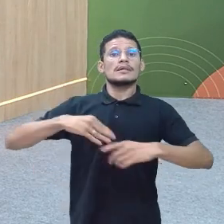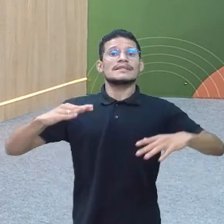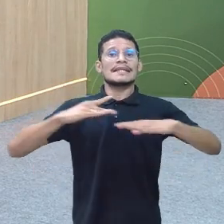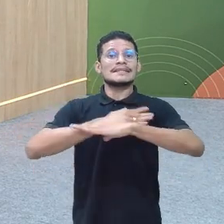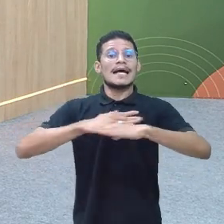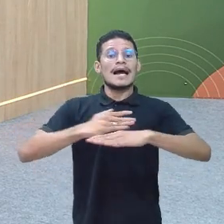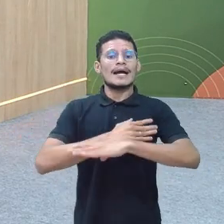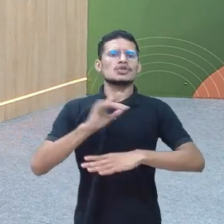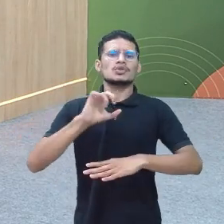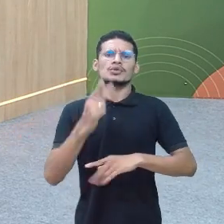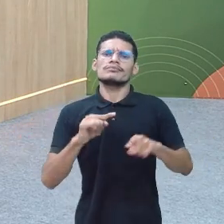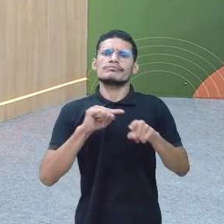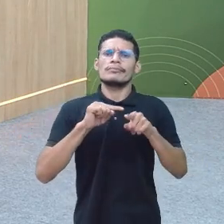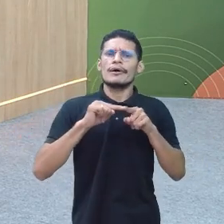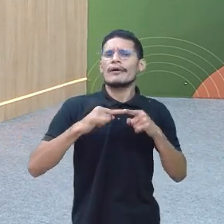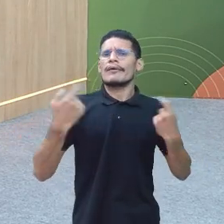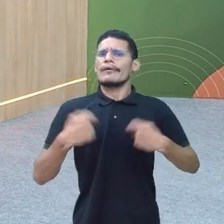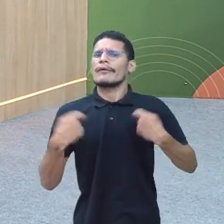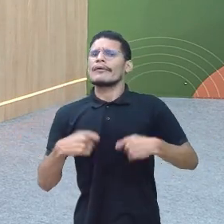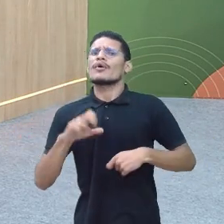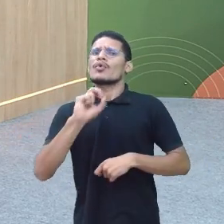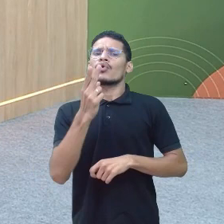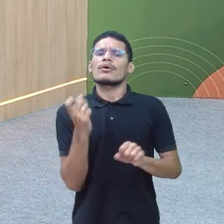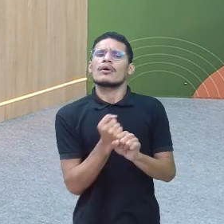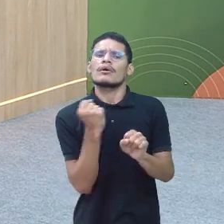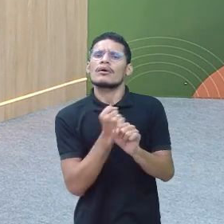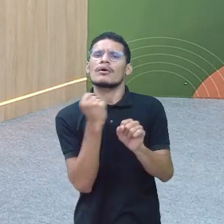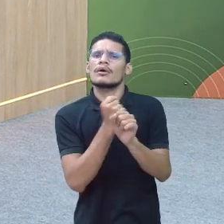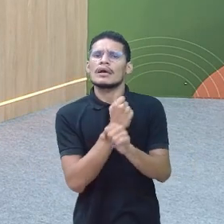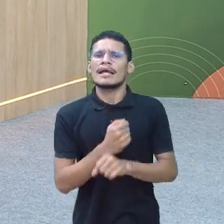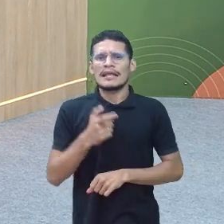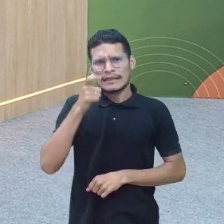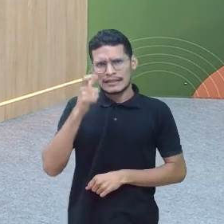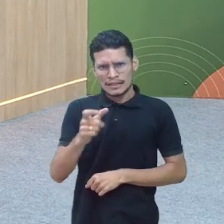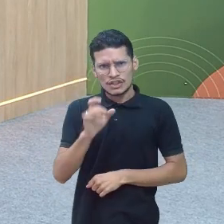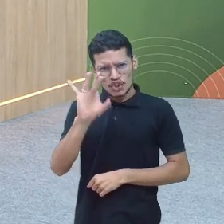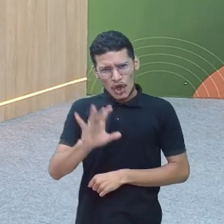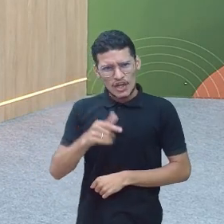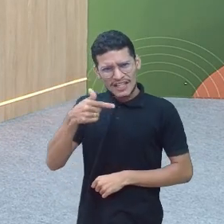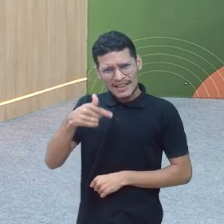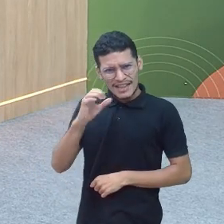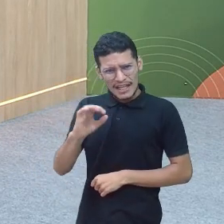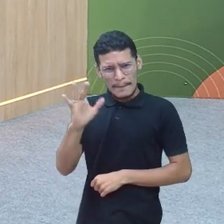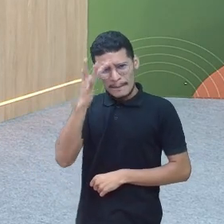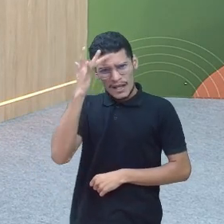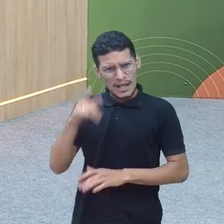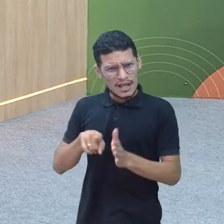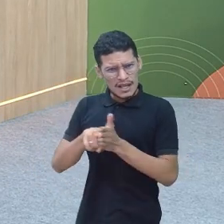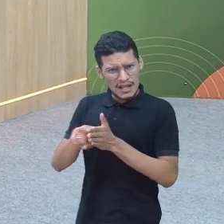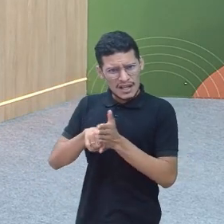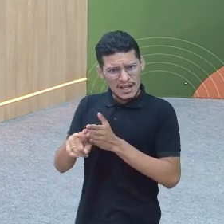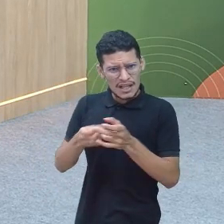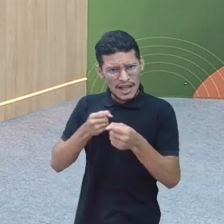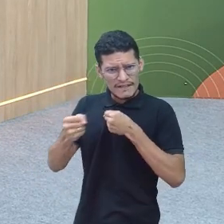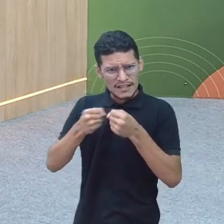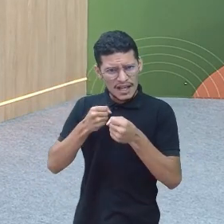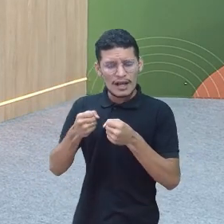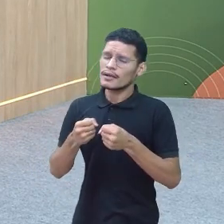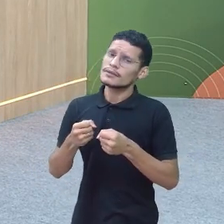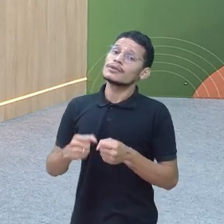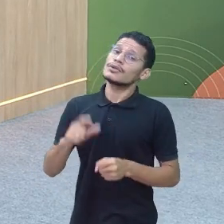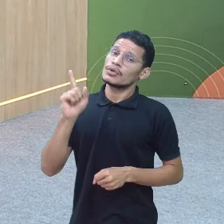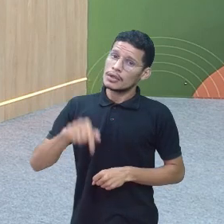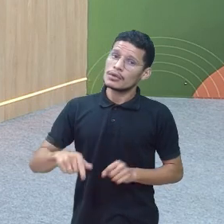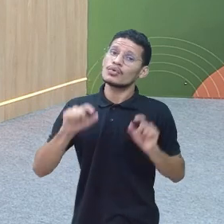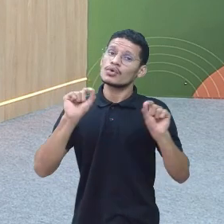de um bairro em alguma obra, será que seria interessante entrevistar só 70 pessoas? Para esse contexto, a